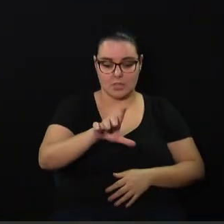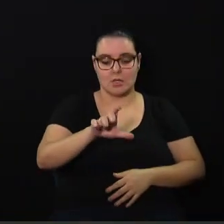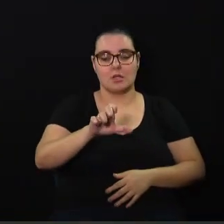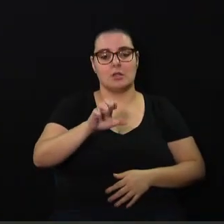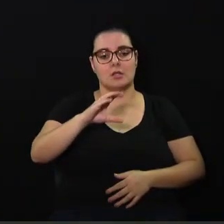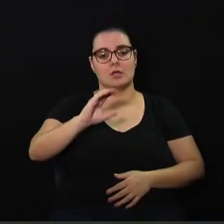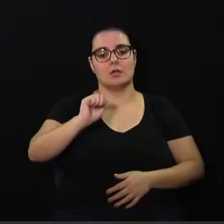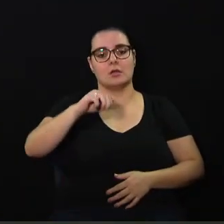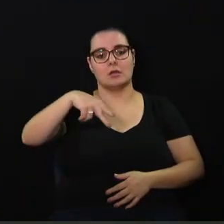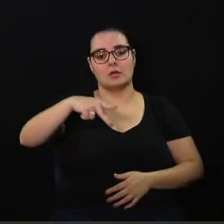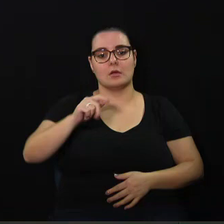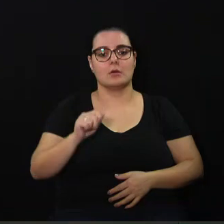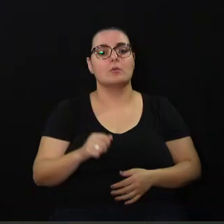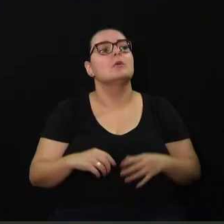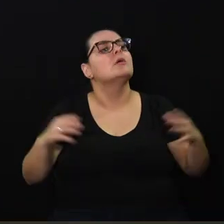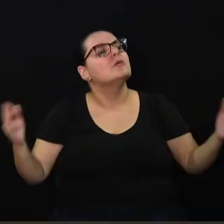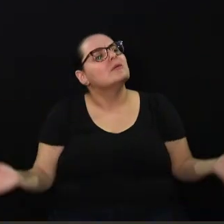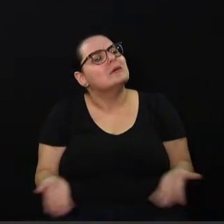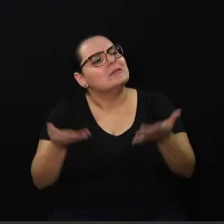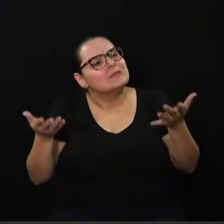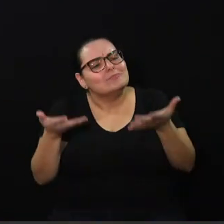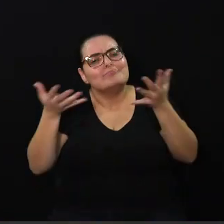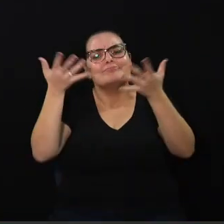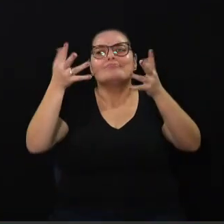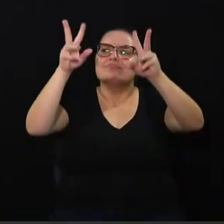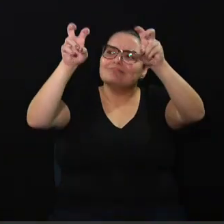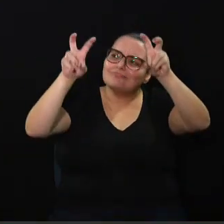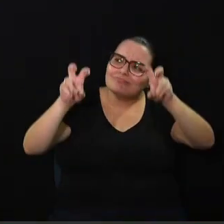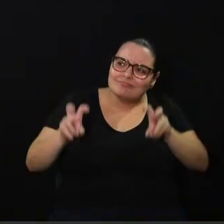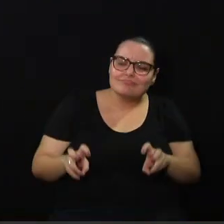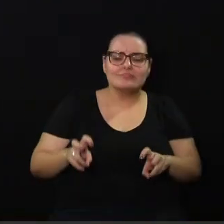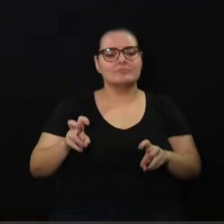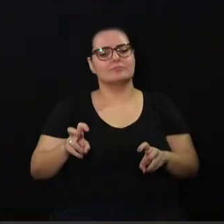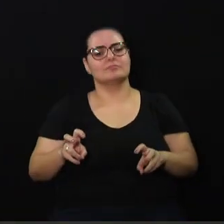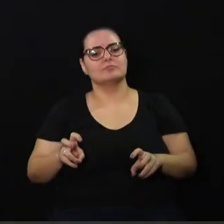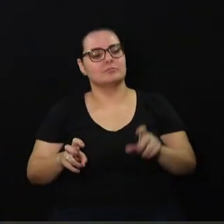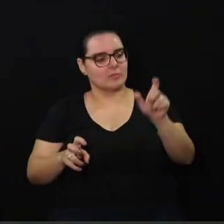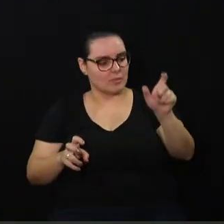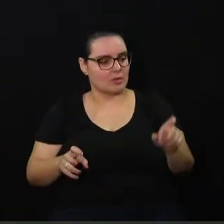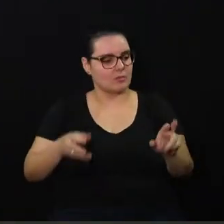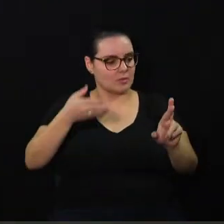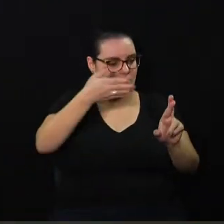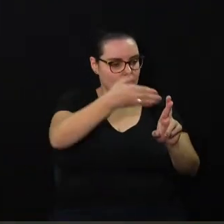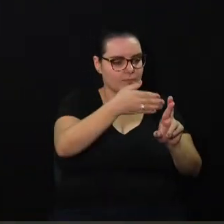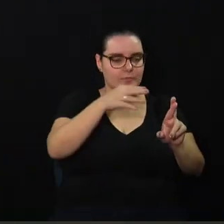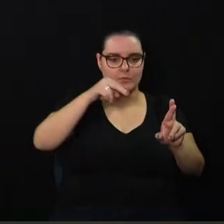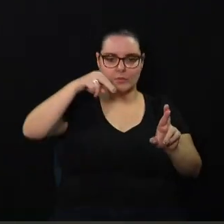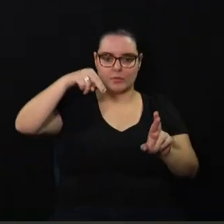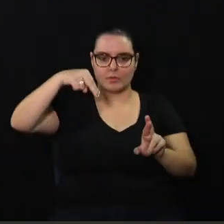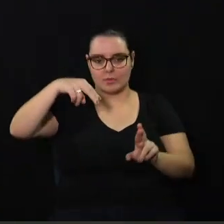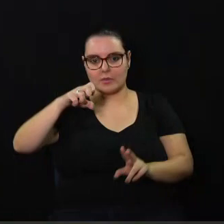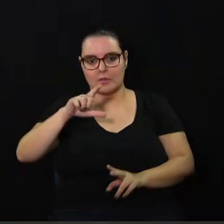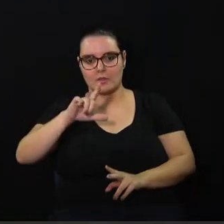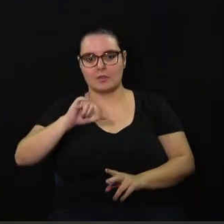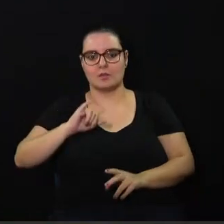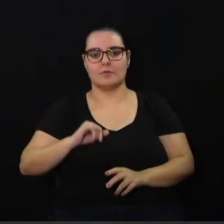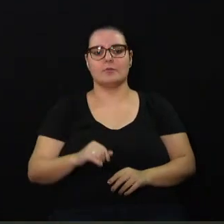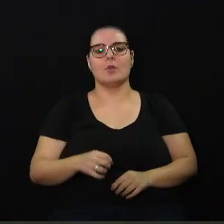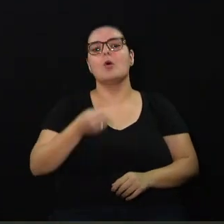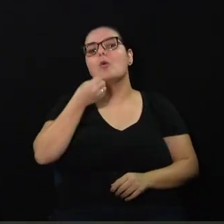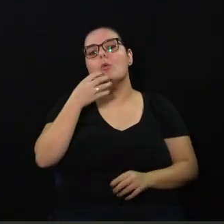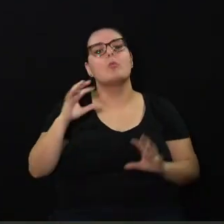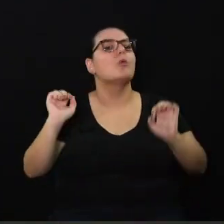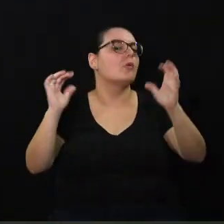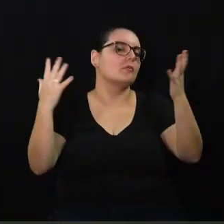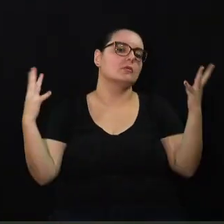de continuar fomentando essa temática na pessoa da nely obrigado e bom evento para